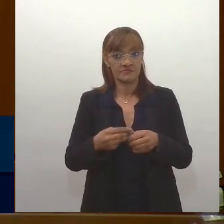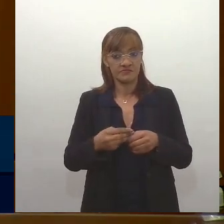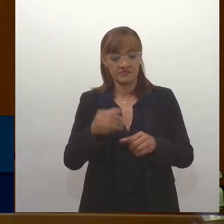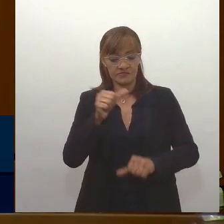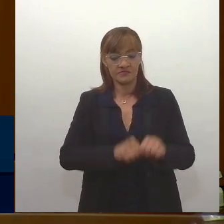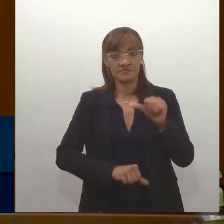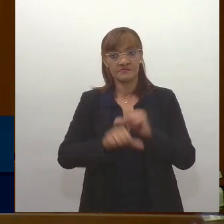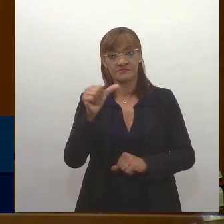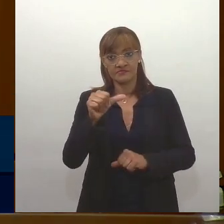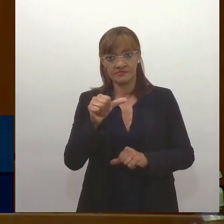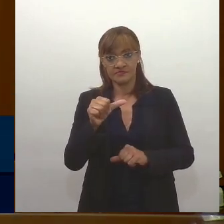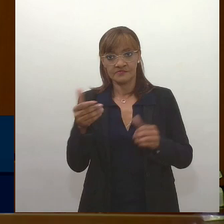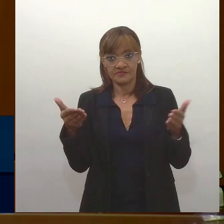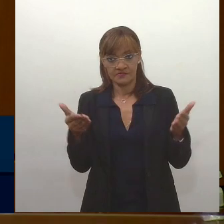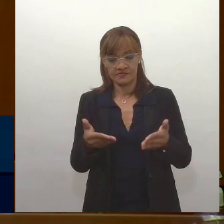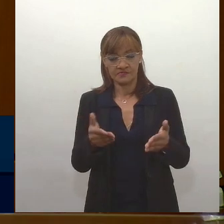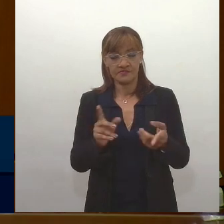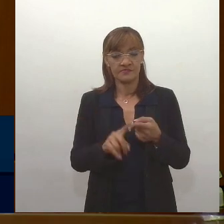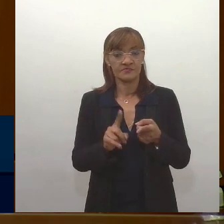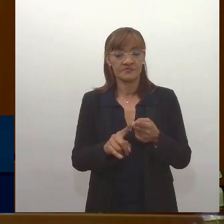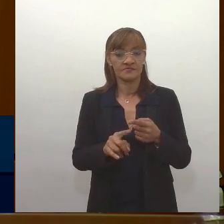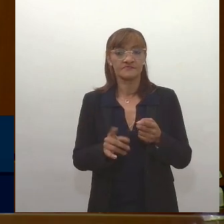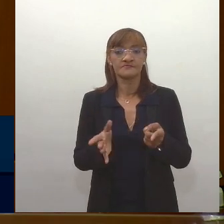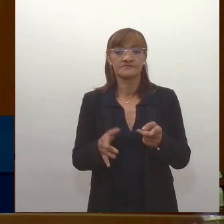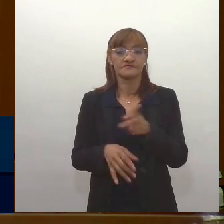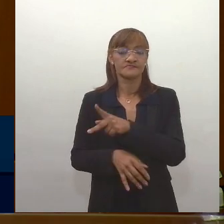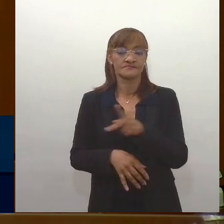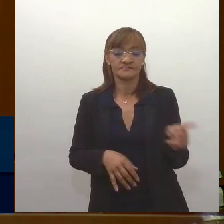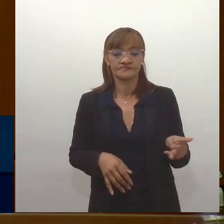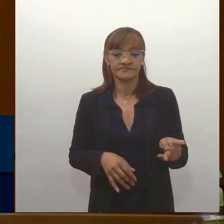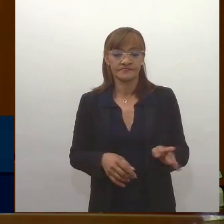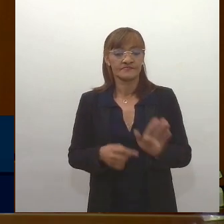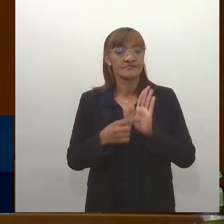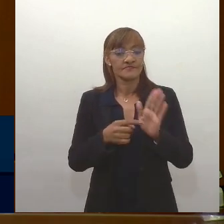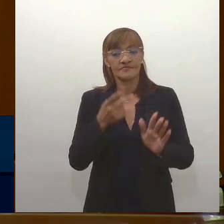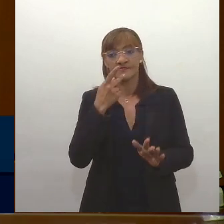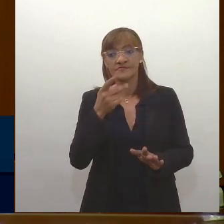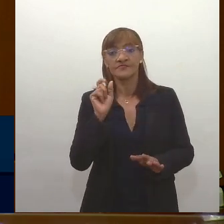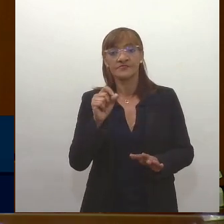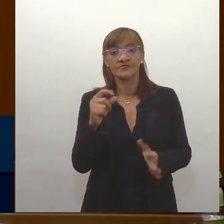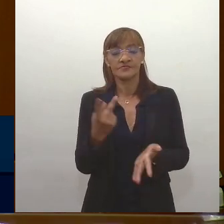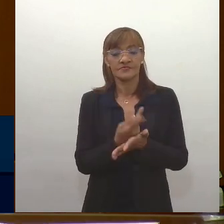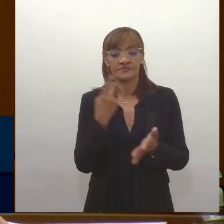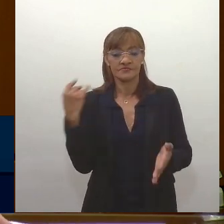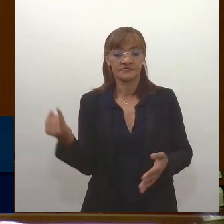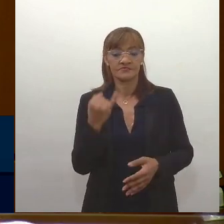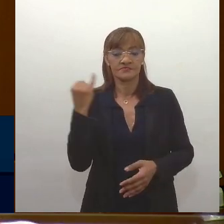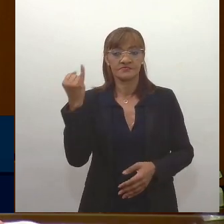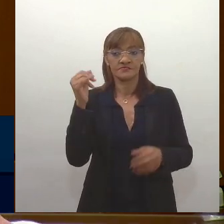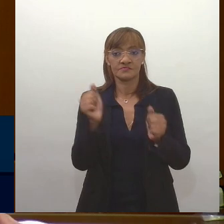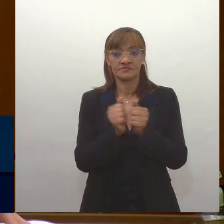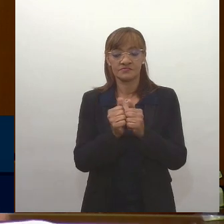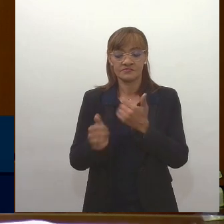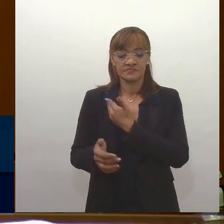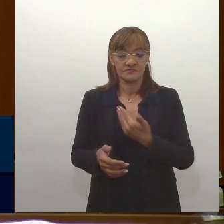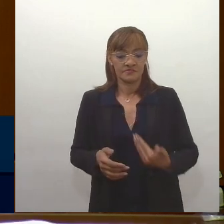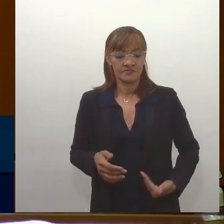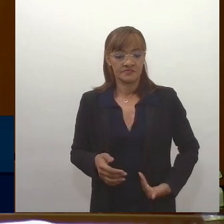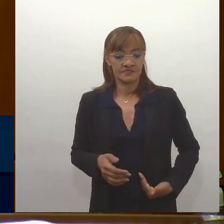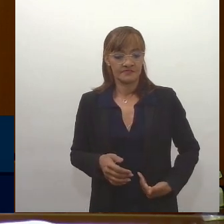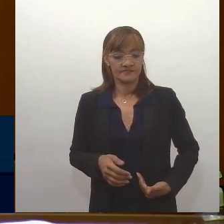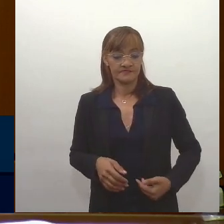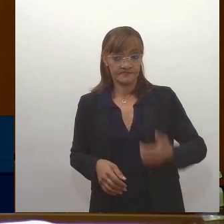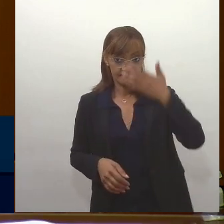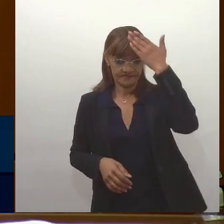colegas Deputados de registrar fatos importantes relacionados ao governo do estado prova viva da consolidação de